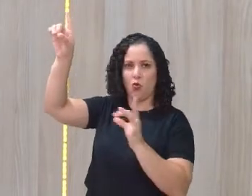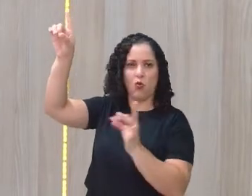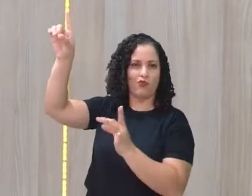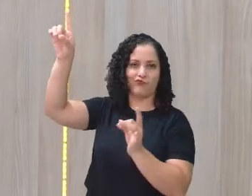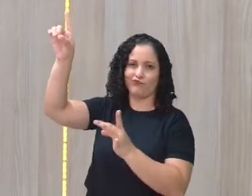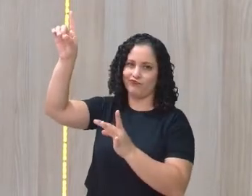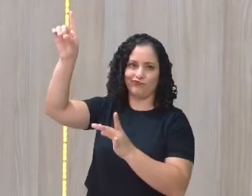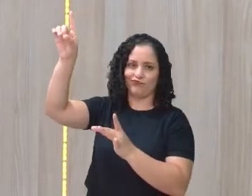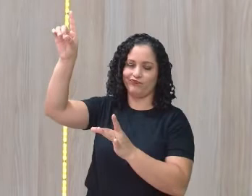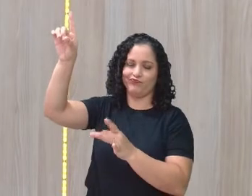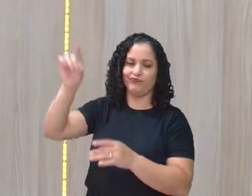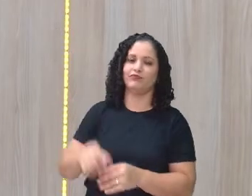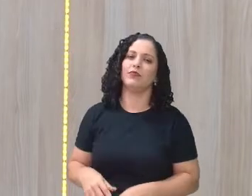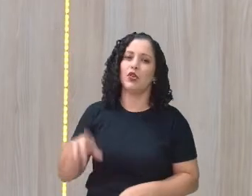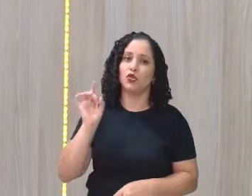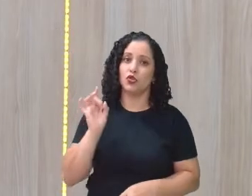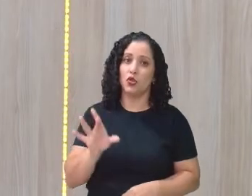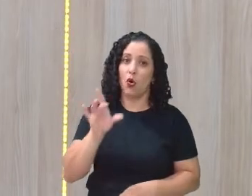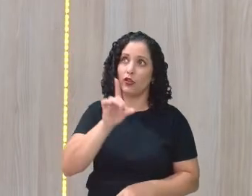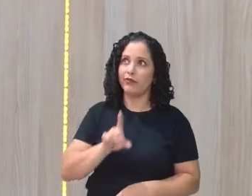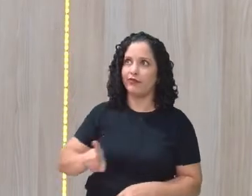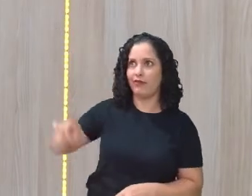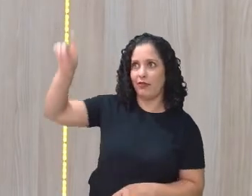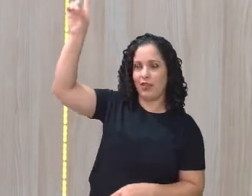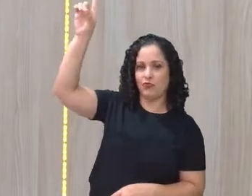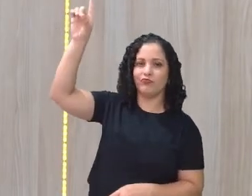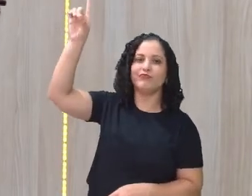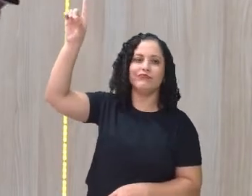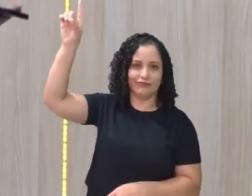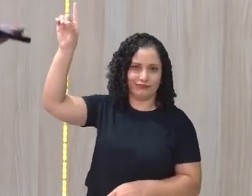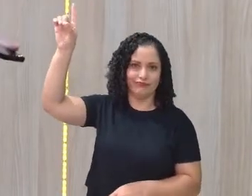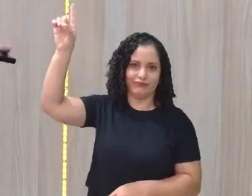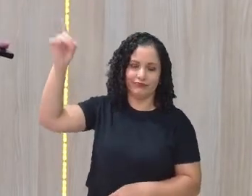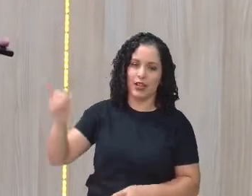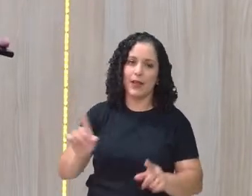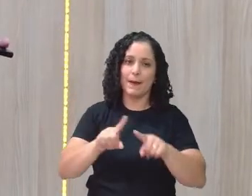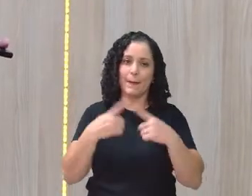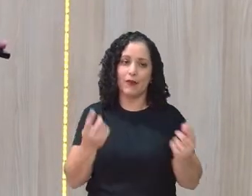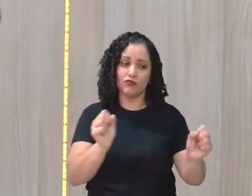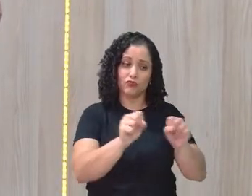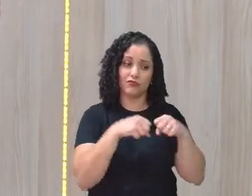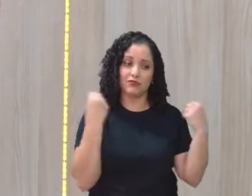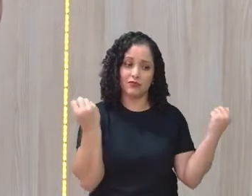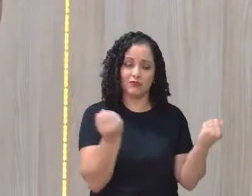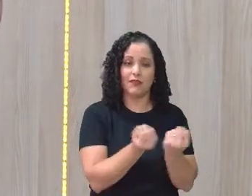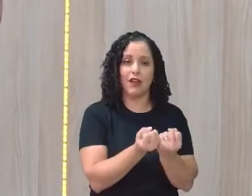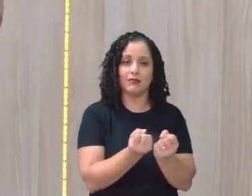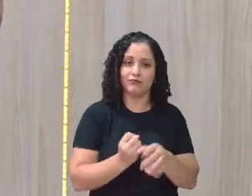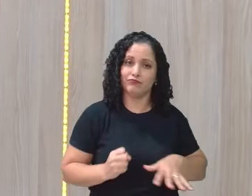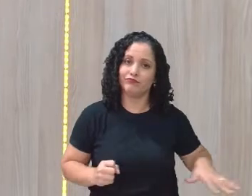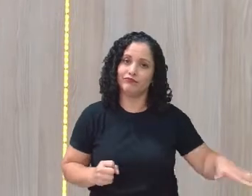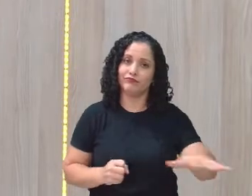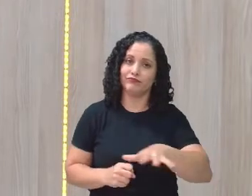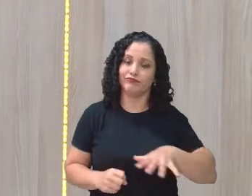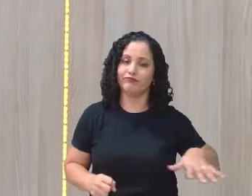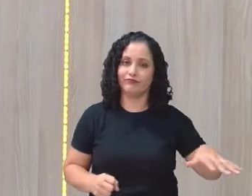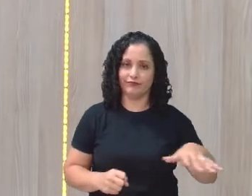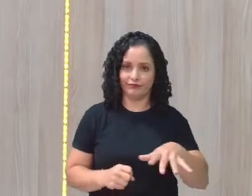Deus, onde só a intervenção ali da sociedade fosse do clero, da igreja, ou dos